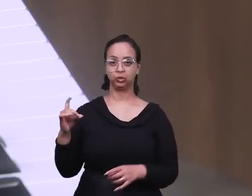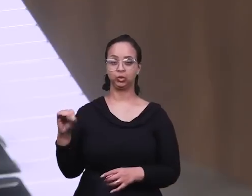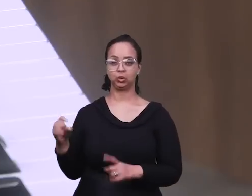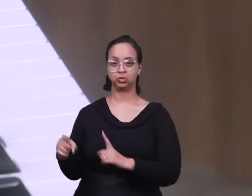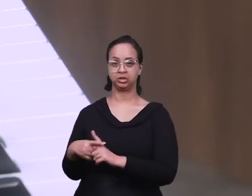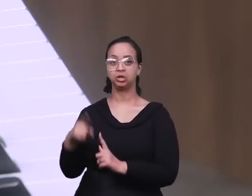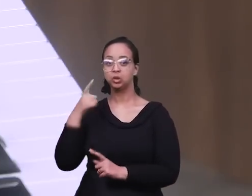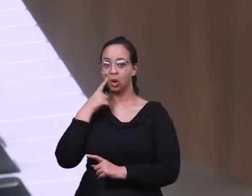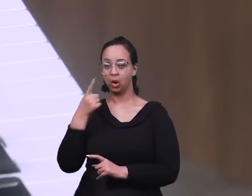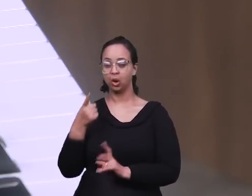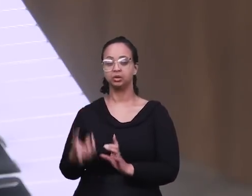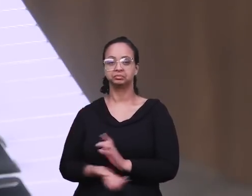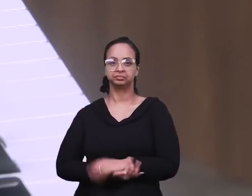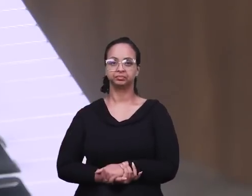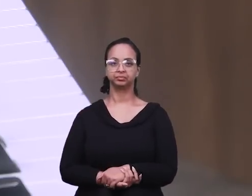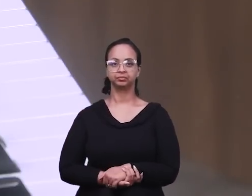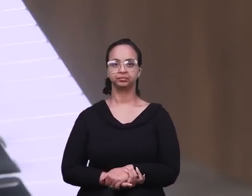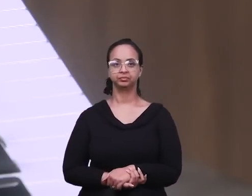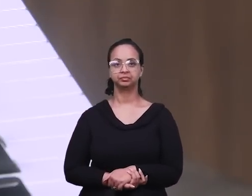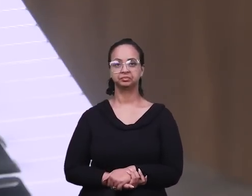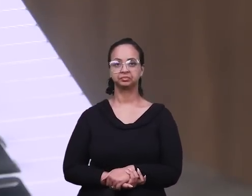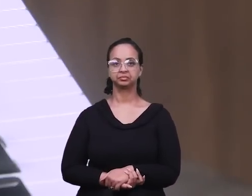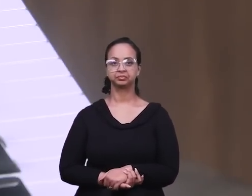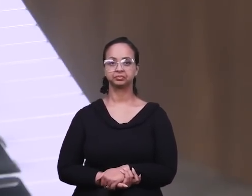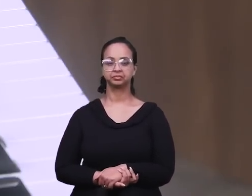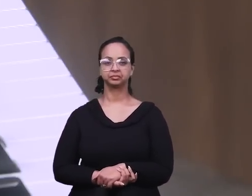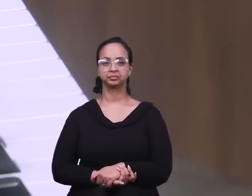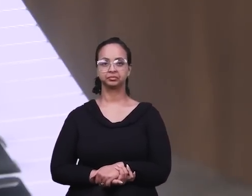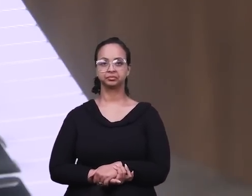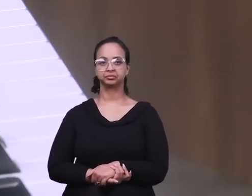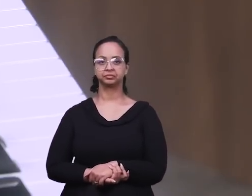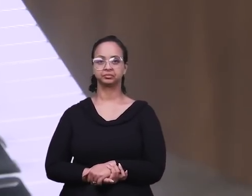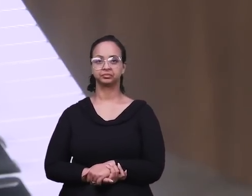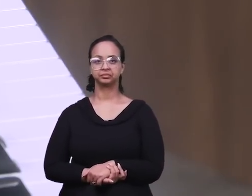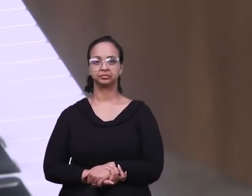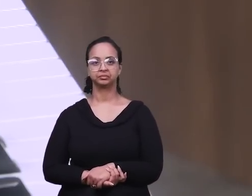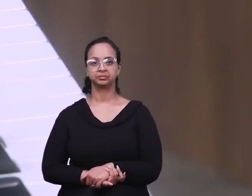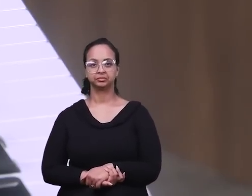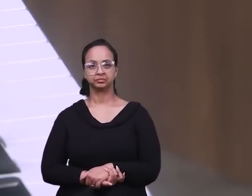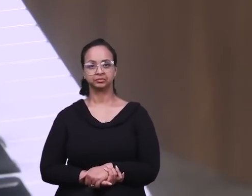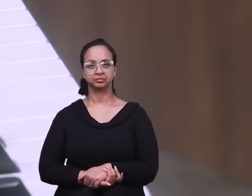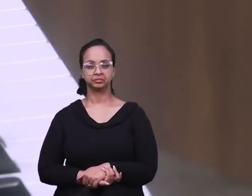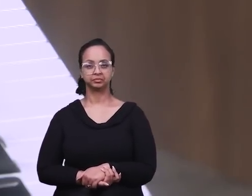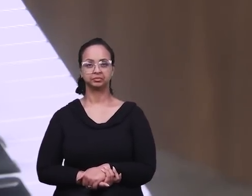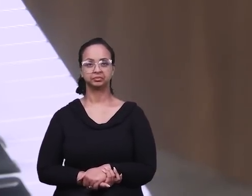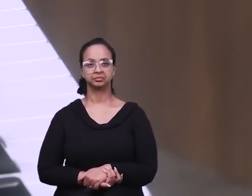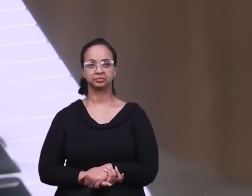sustenido. Vamos lá.